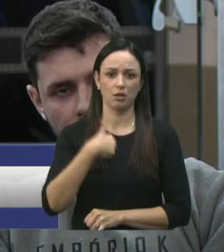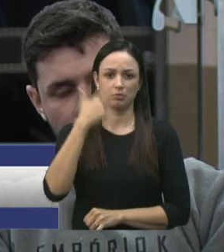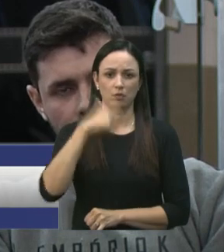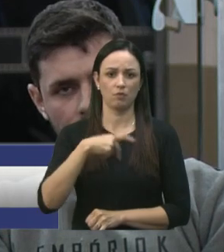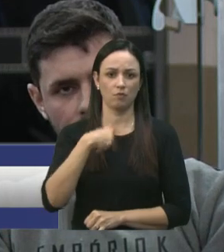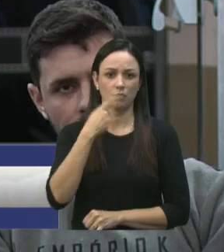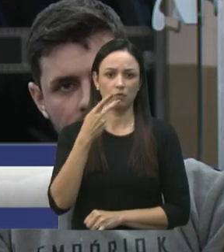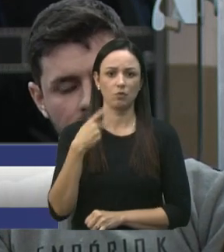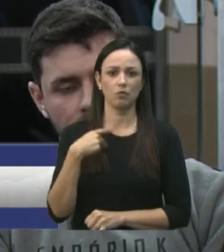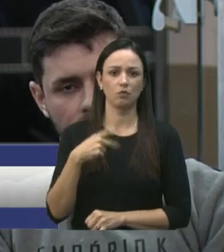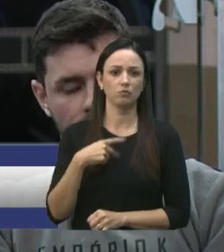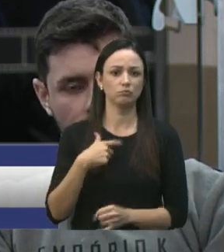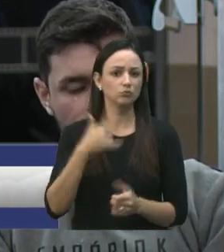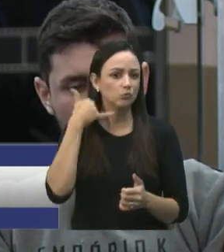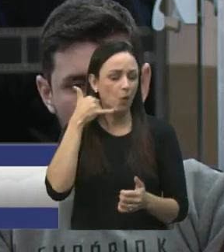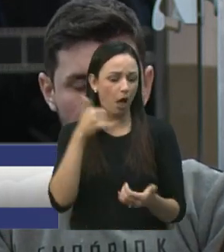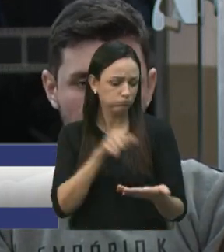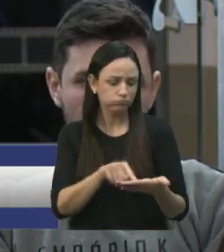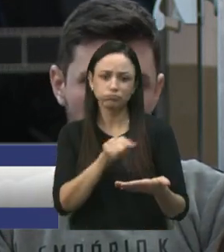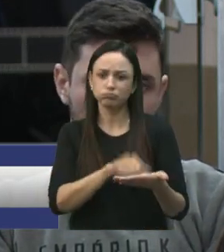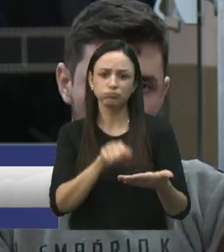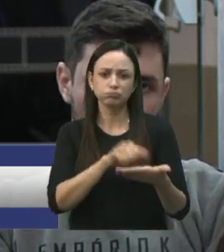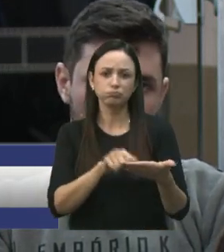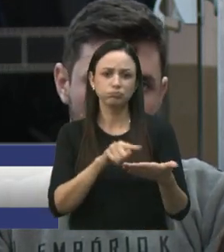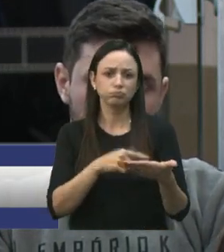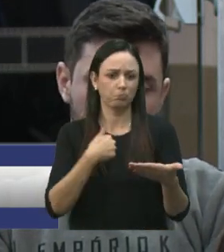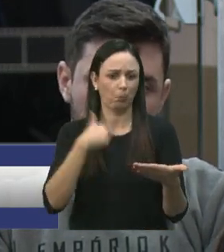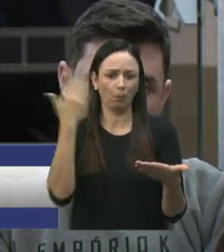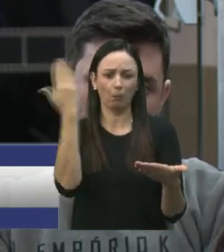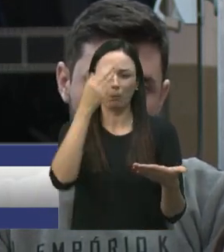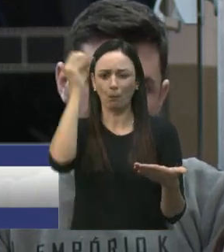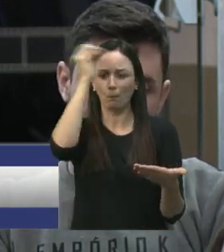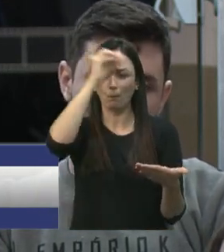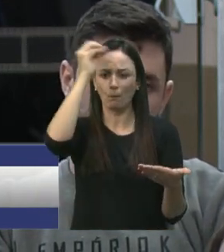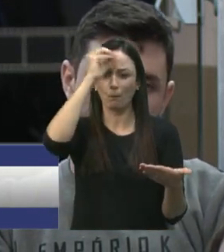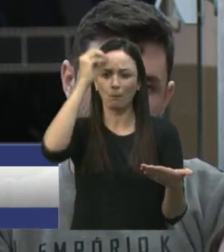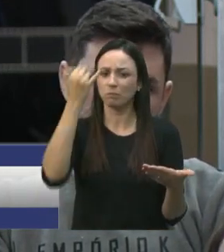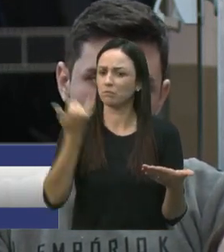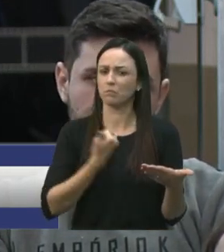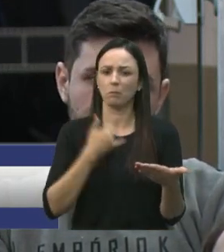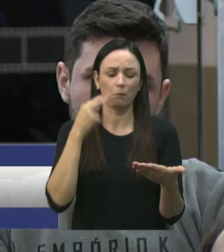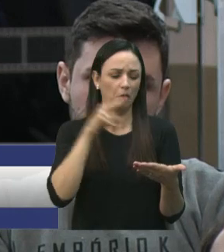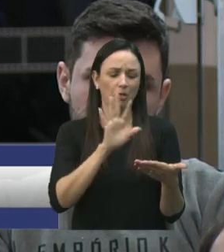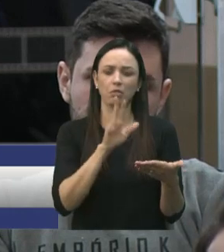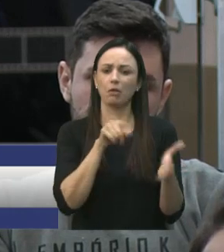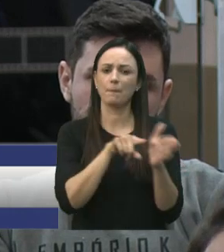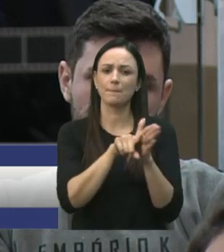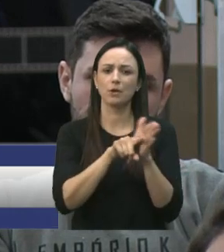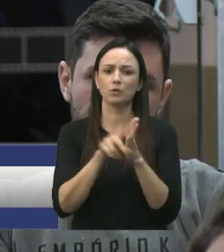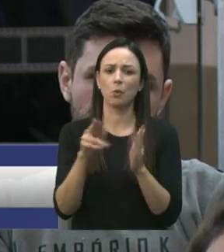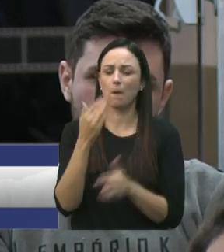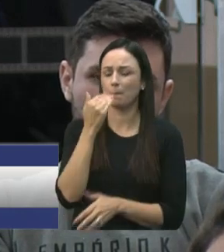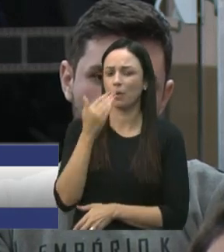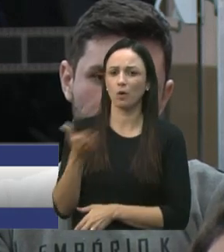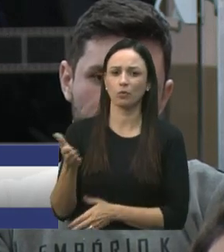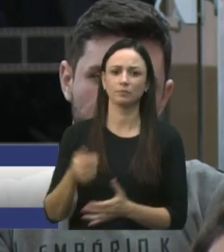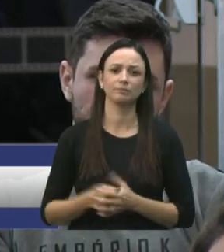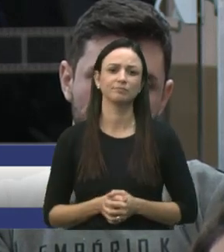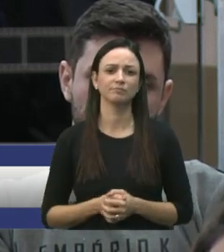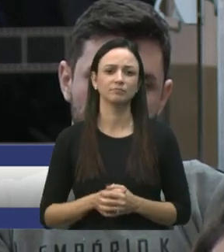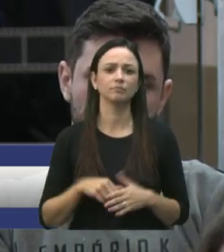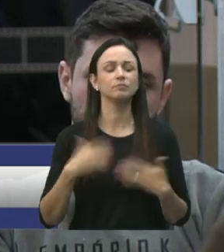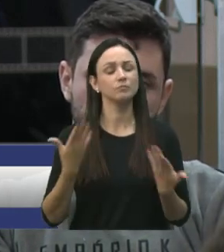falado, eu vivo com o meu celular na mão, mas eu não fiquei sabendo de pesquisa, que nem o vereador Borgo falou. Então, seria